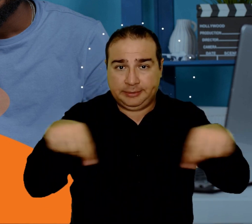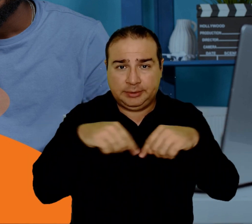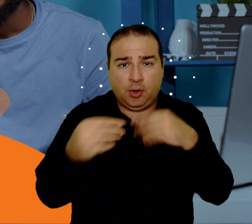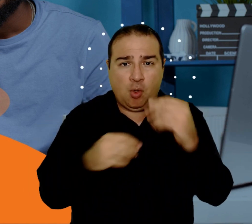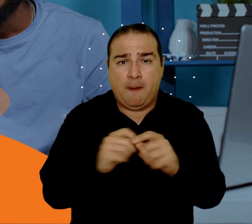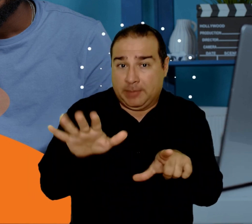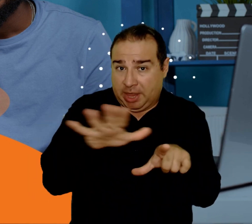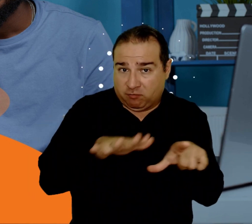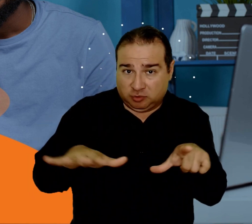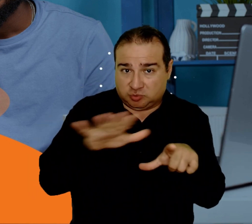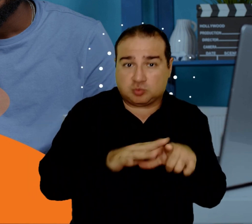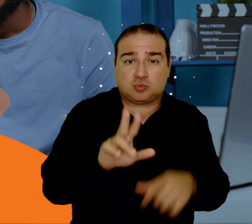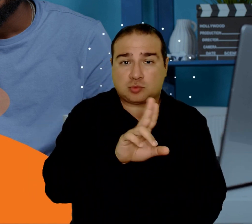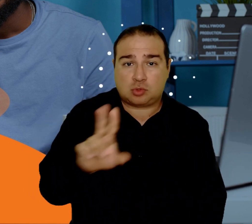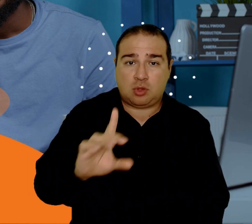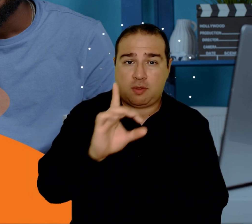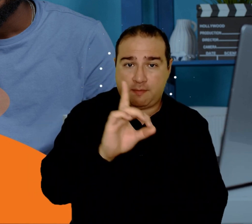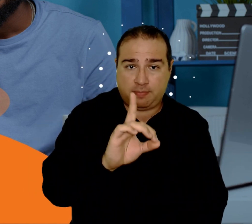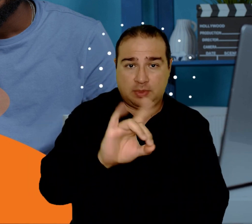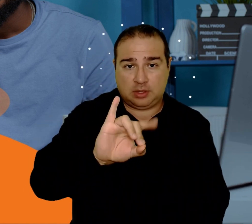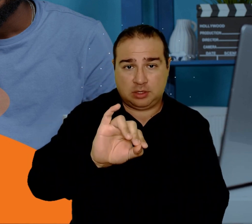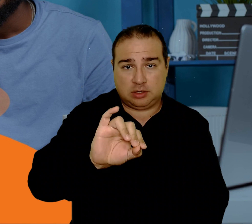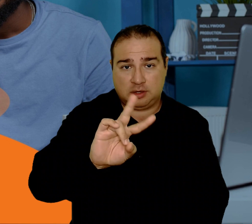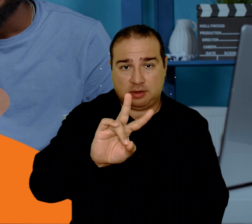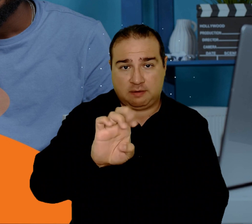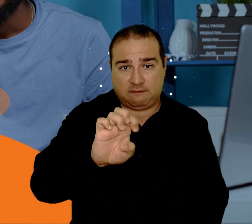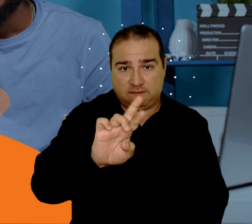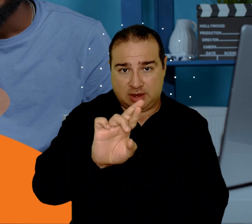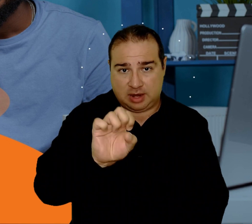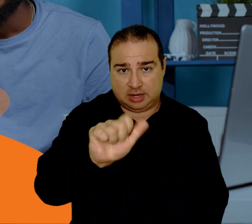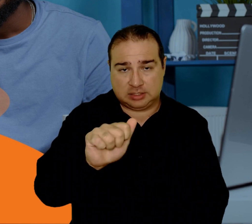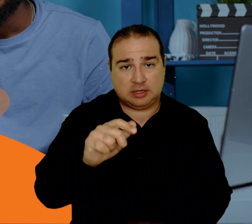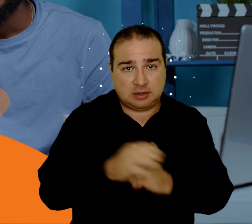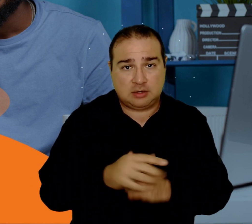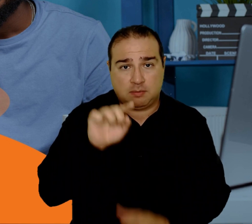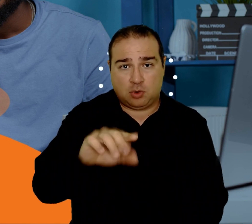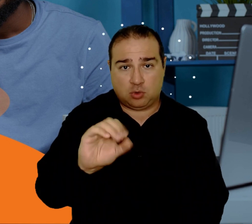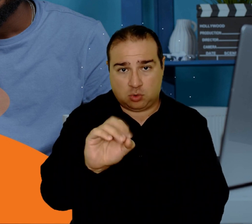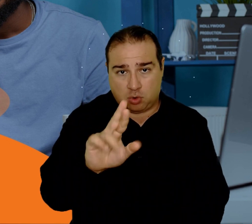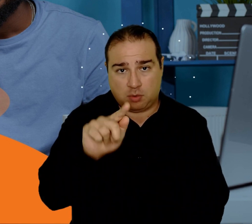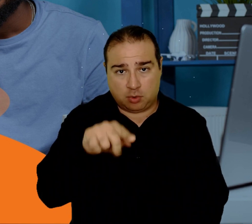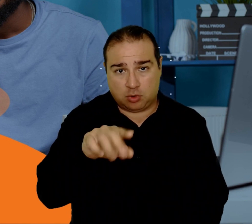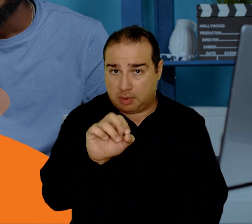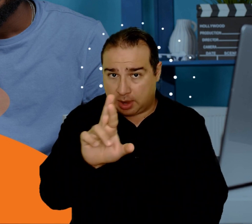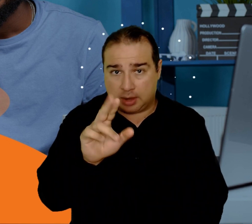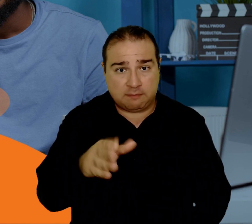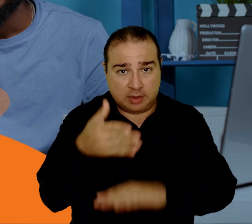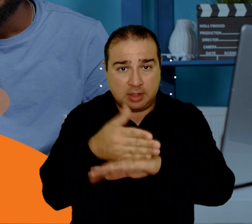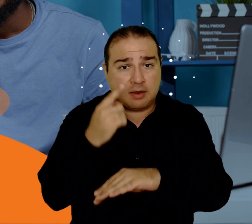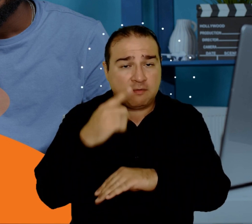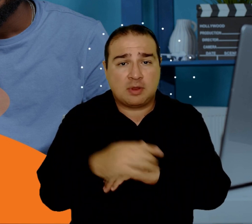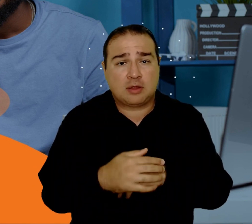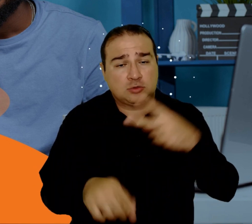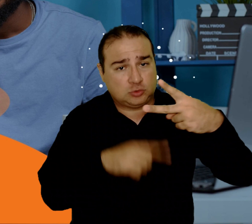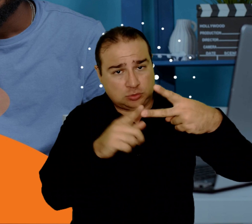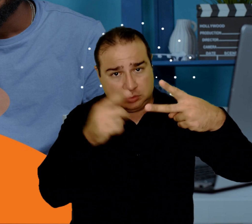aula através de uma plataforma chamada Diversa. Quem quiser conhecer, o endereço é diversa.org.br.